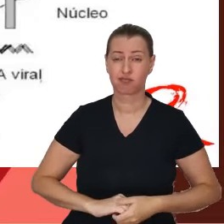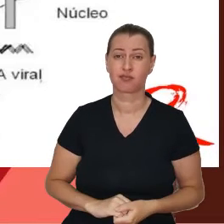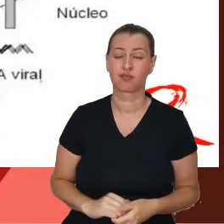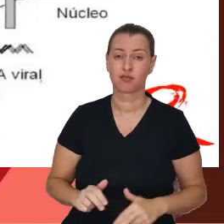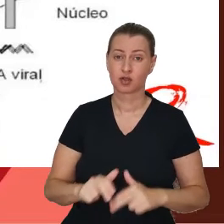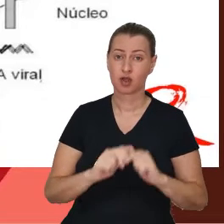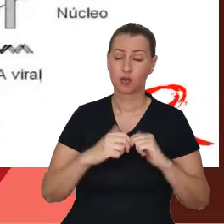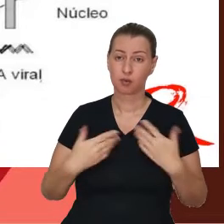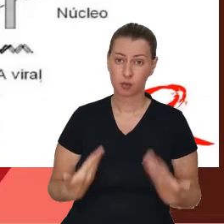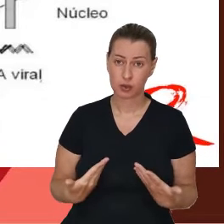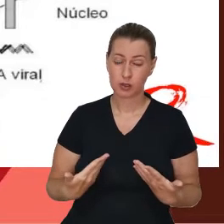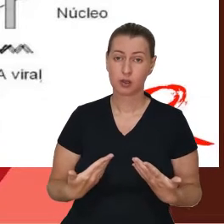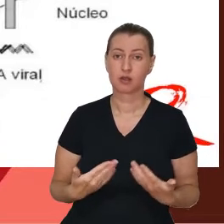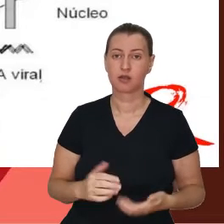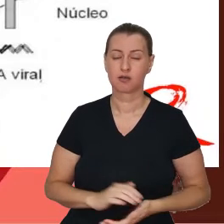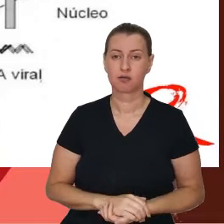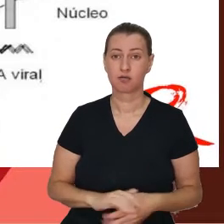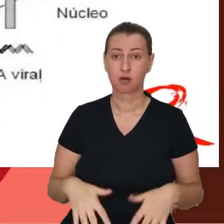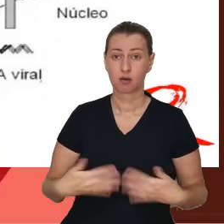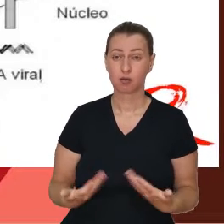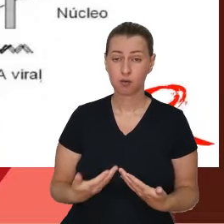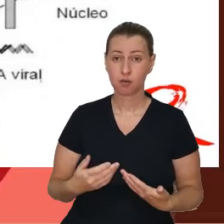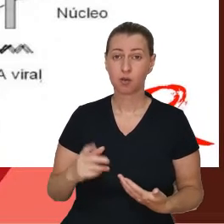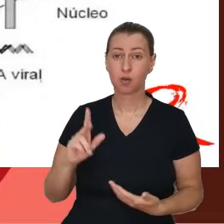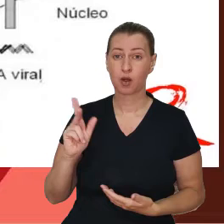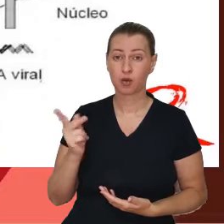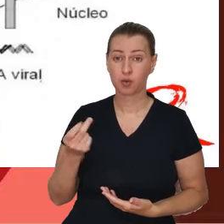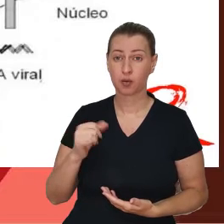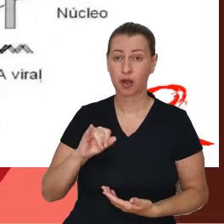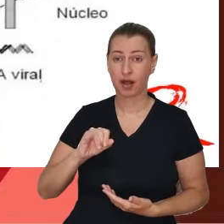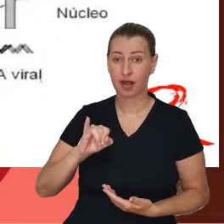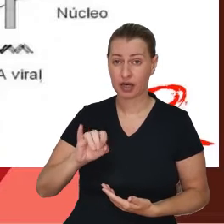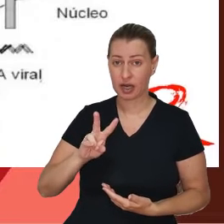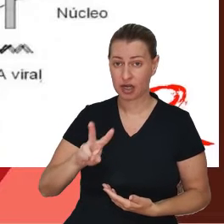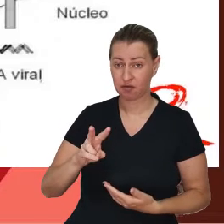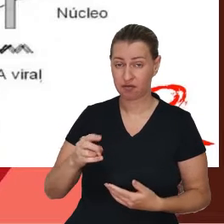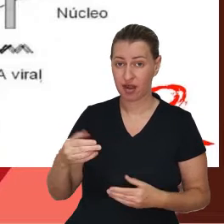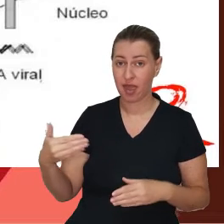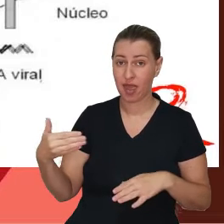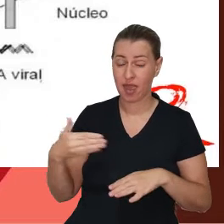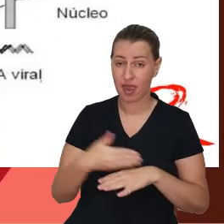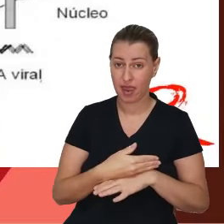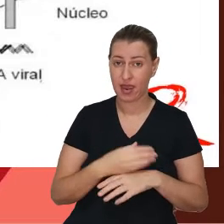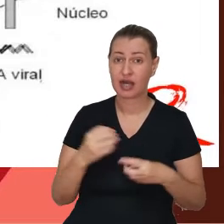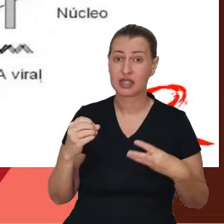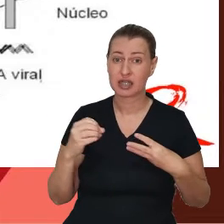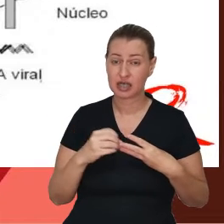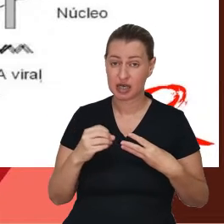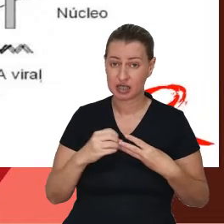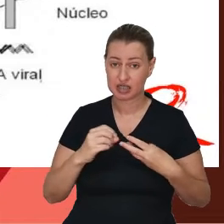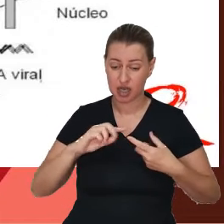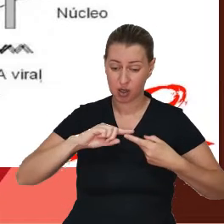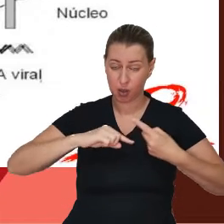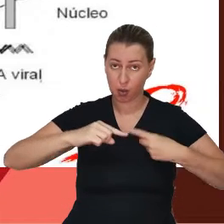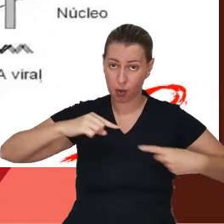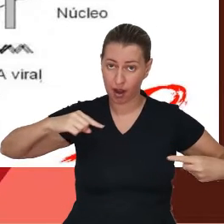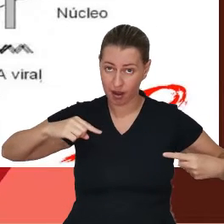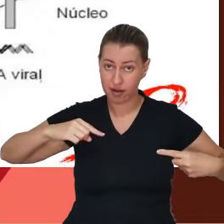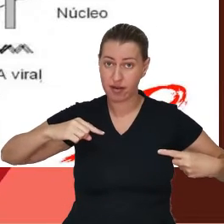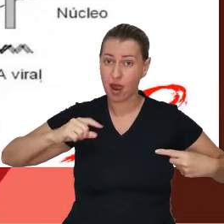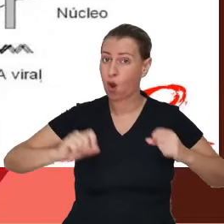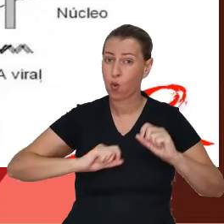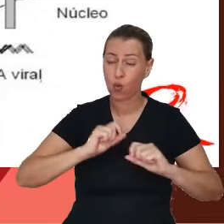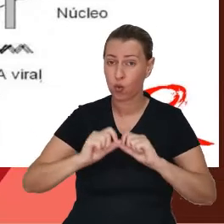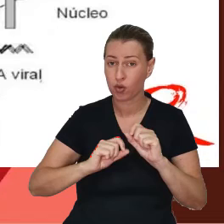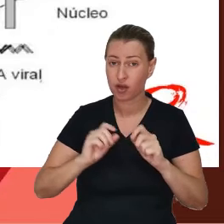Então, quando ele entra no linfócito TCD4, ele entra com uma fita de RNA que,